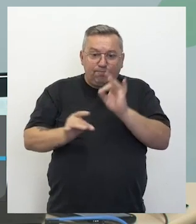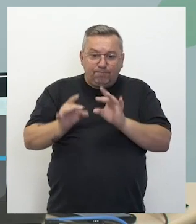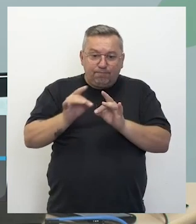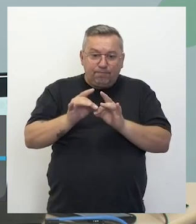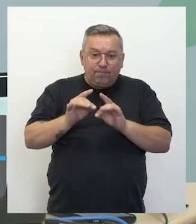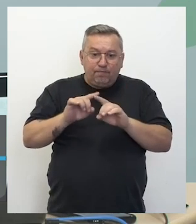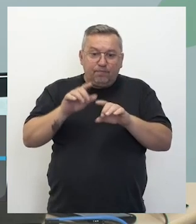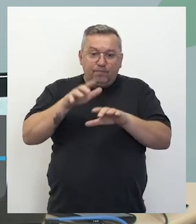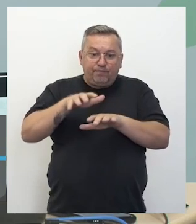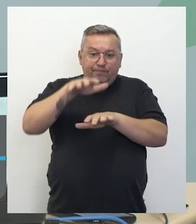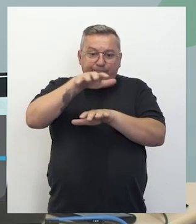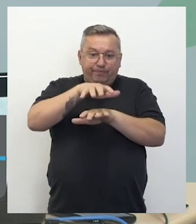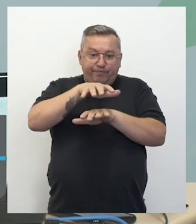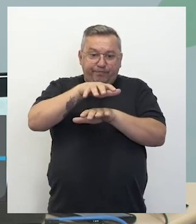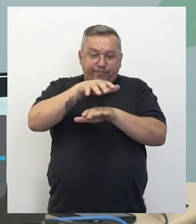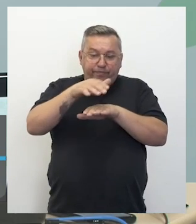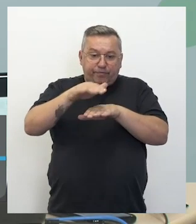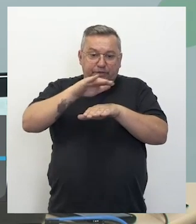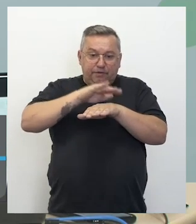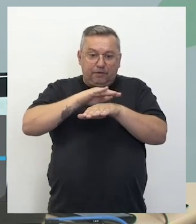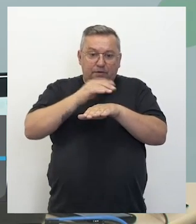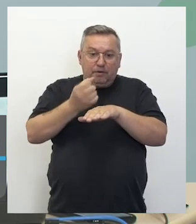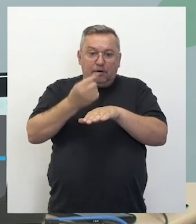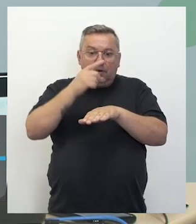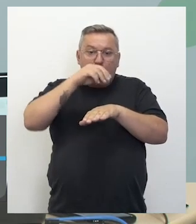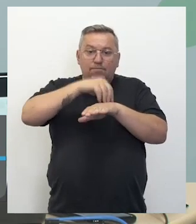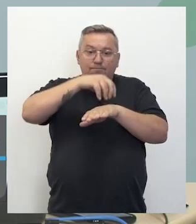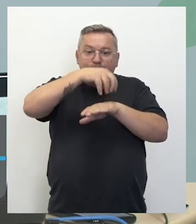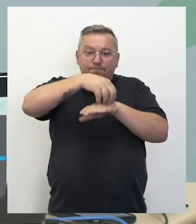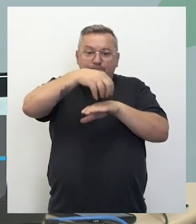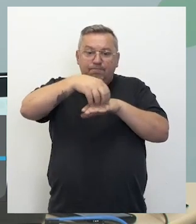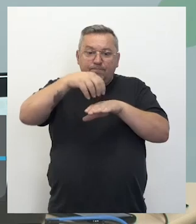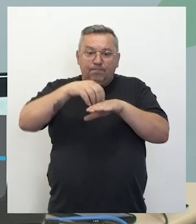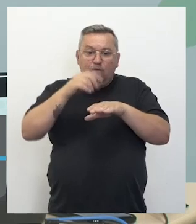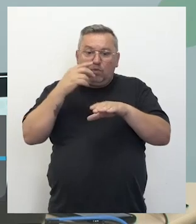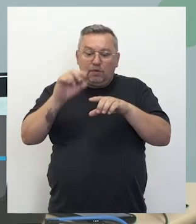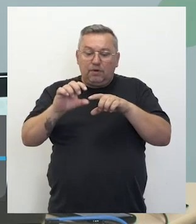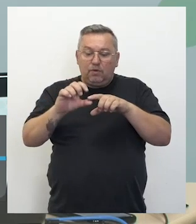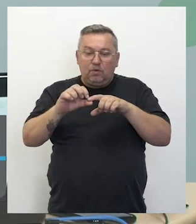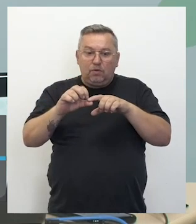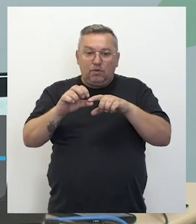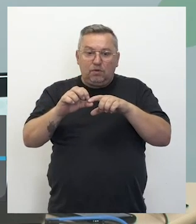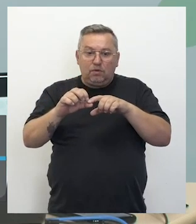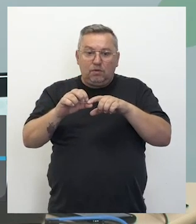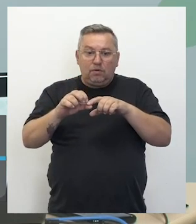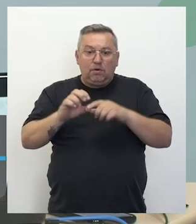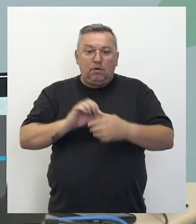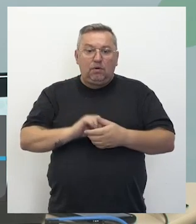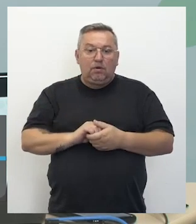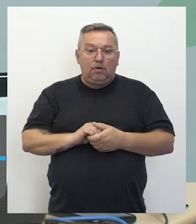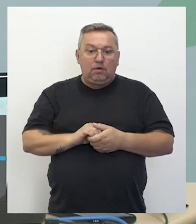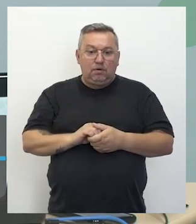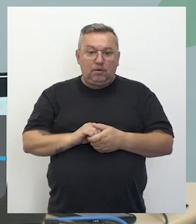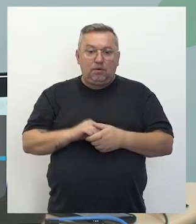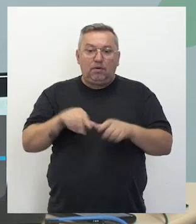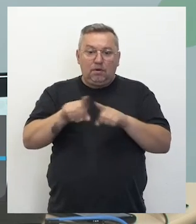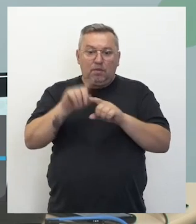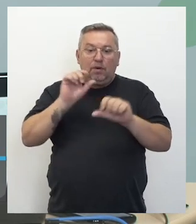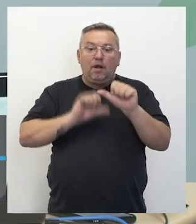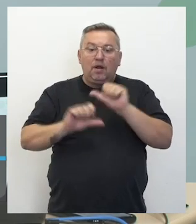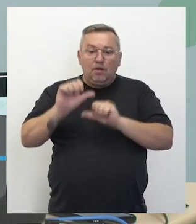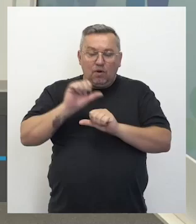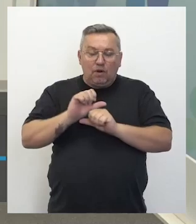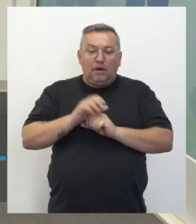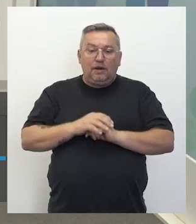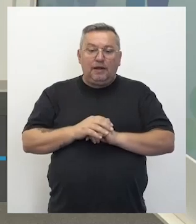E em cima, depois da pele, vai ter algumas placas que é semelhante à nossa unha, de queratina. Inclusive, ela troca essa placa.